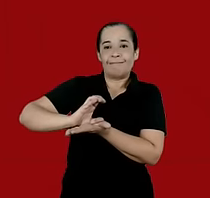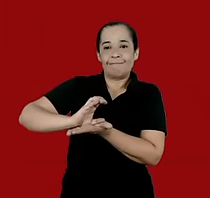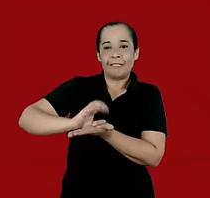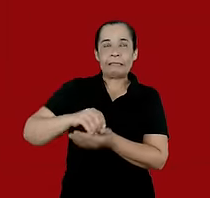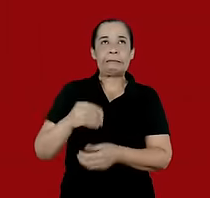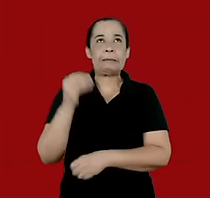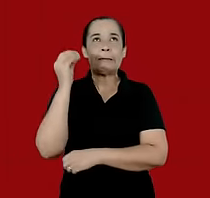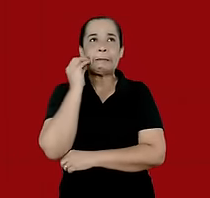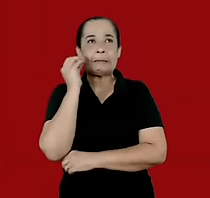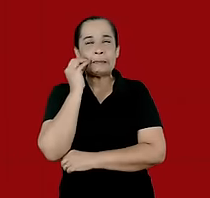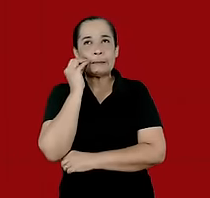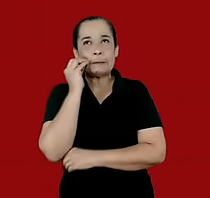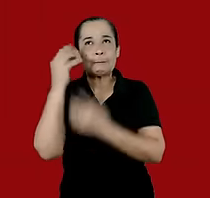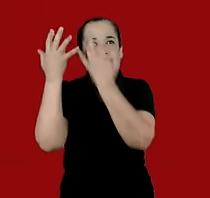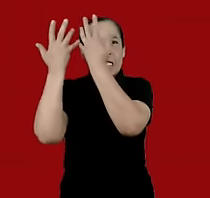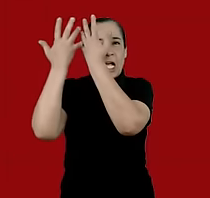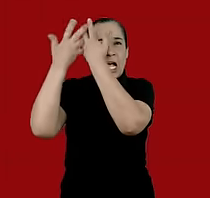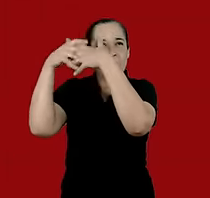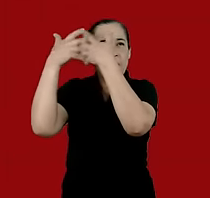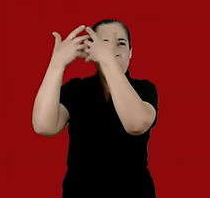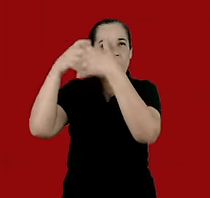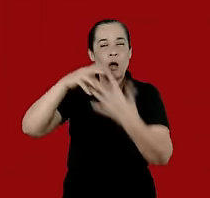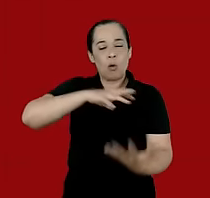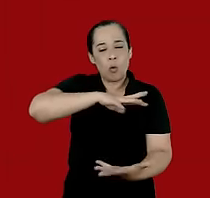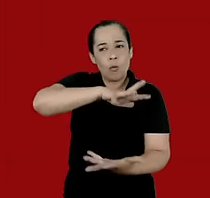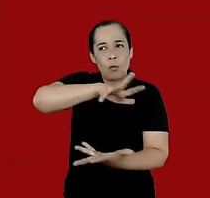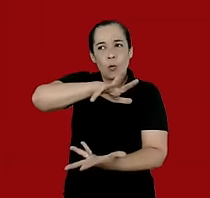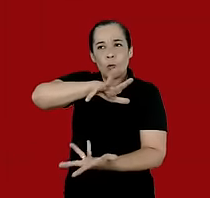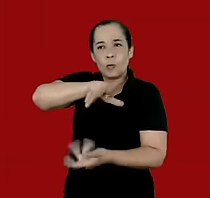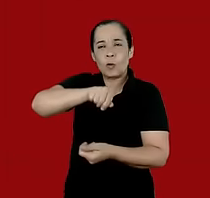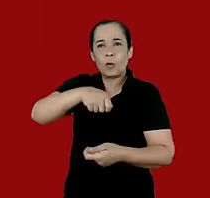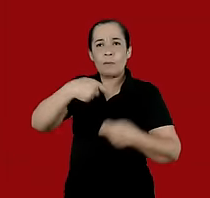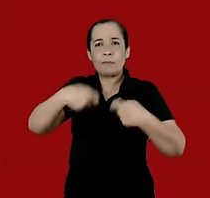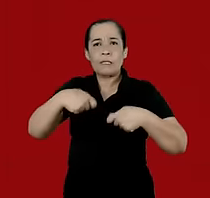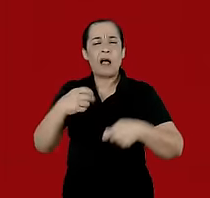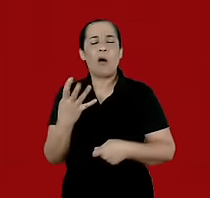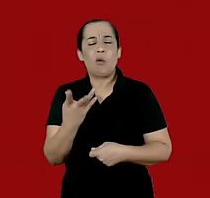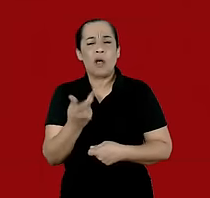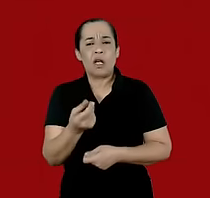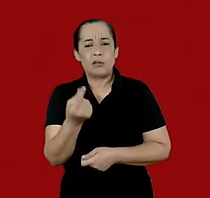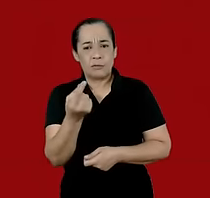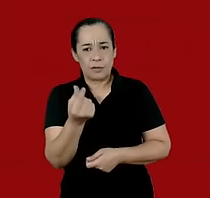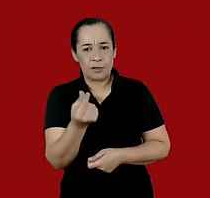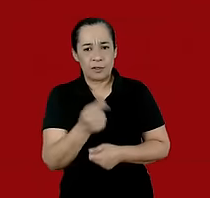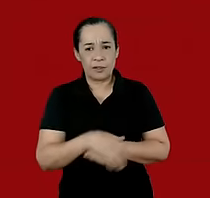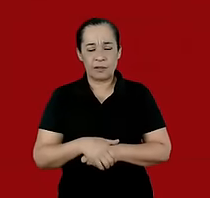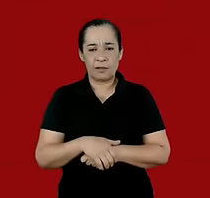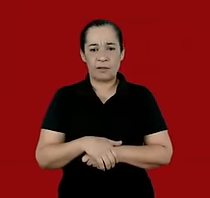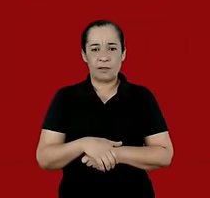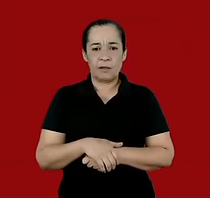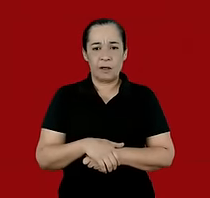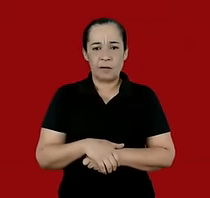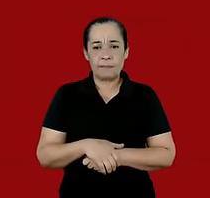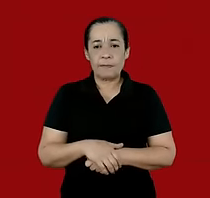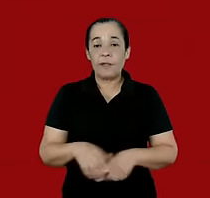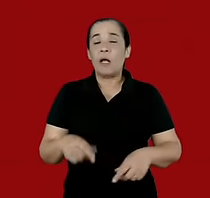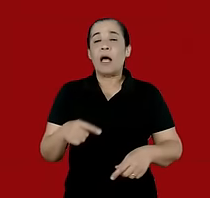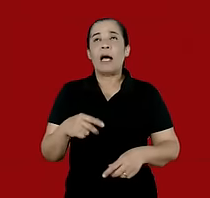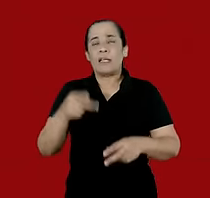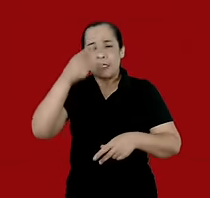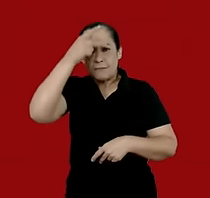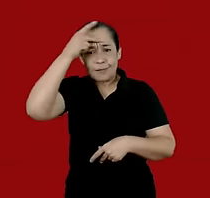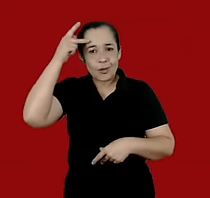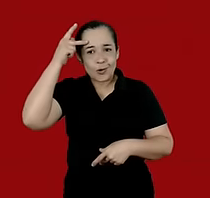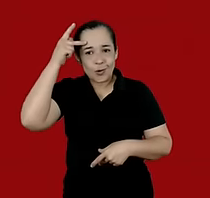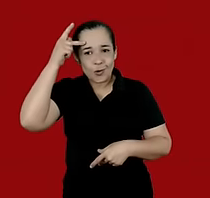que o mundo privado vai necessitar de crédito a gente começou a ver também um encurtamento no duration de crédito no mundo privado americano muita gente não tá emitindo Bond